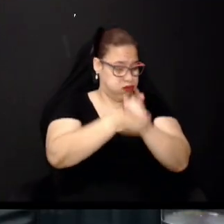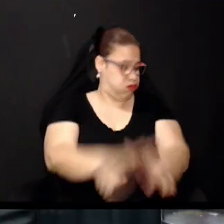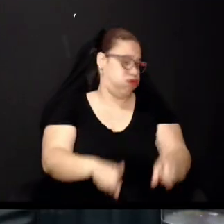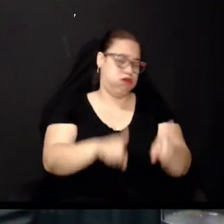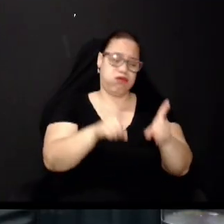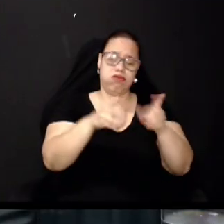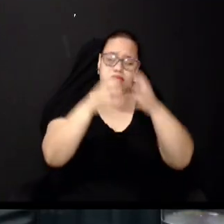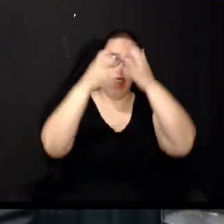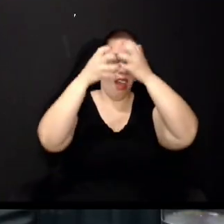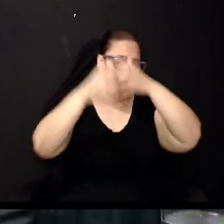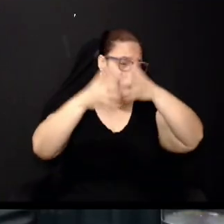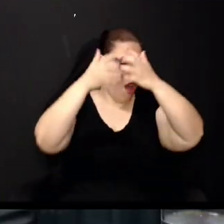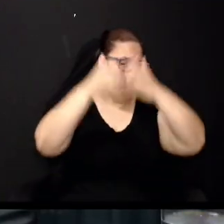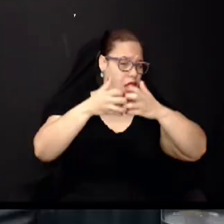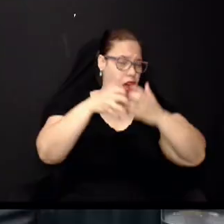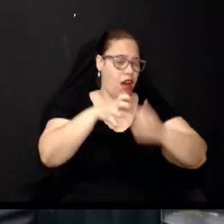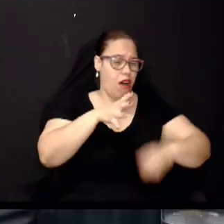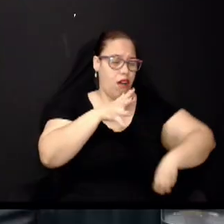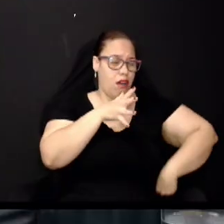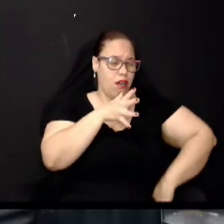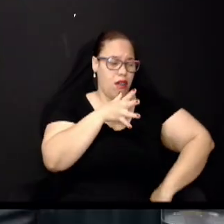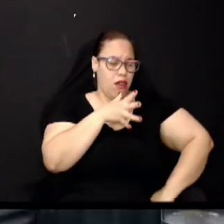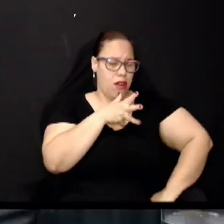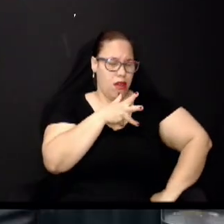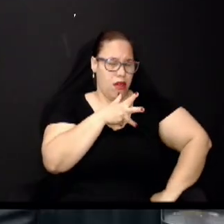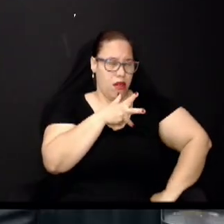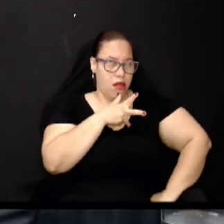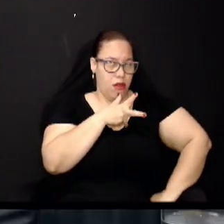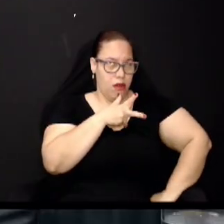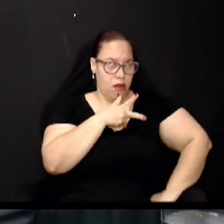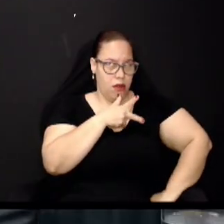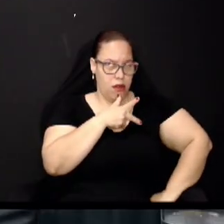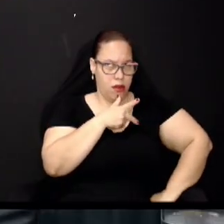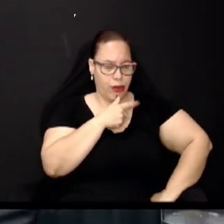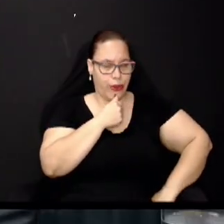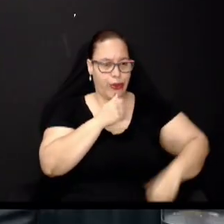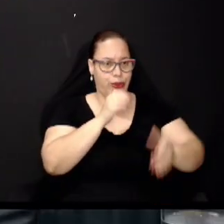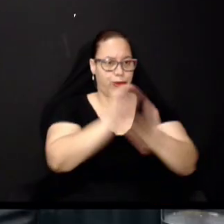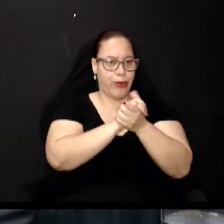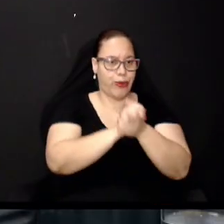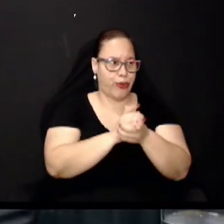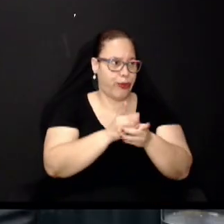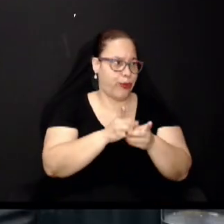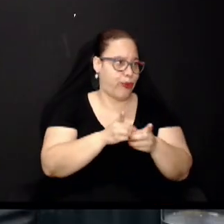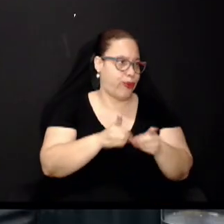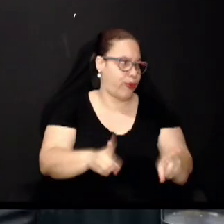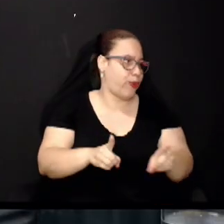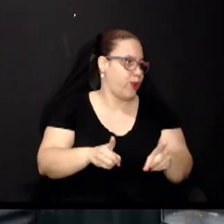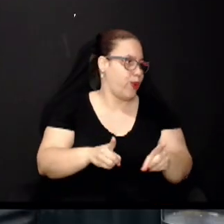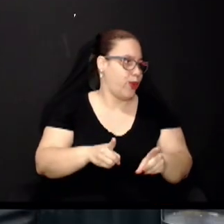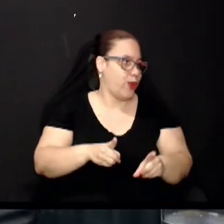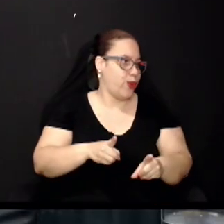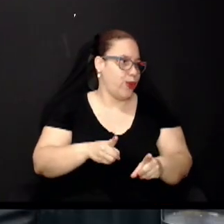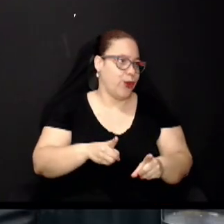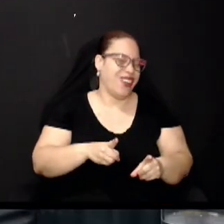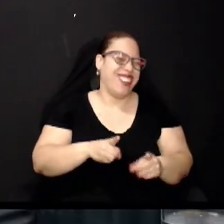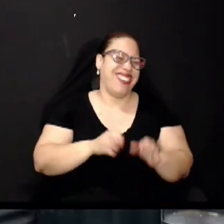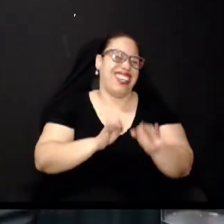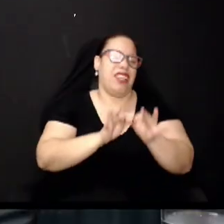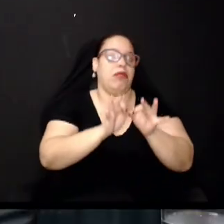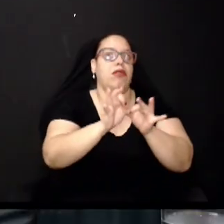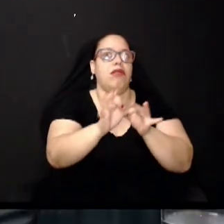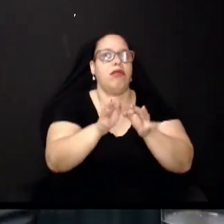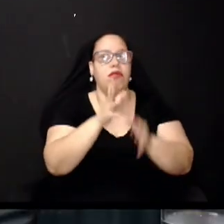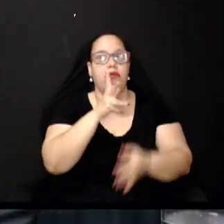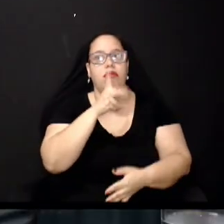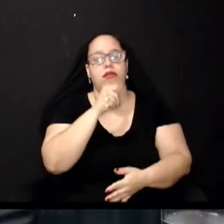e demorados. Né? Então é como se o casamento e o sofrimento fossem se perpetuando naquele movimento. E aí existe uma